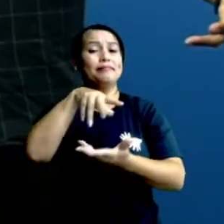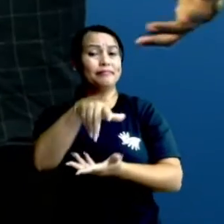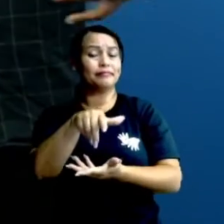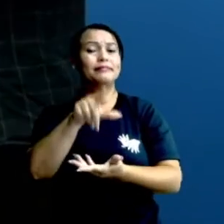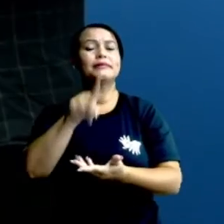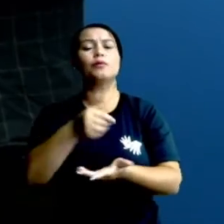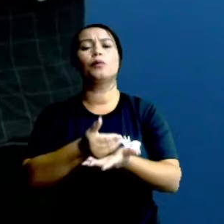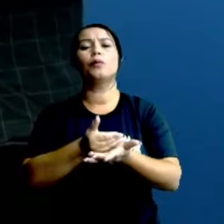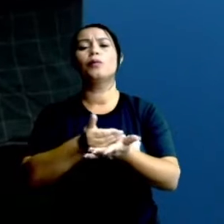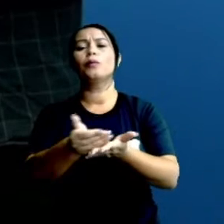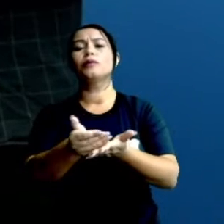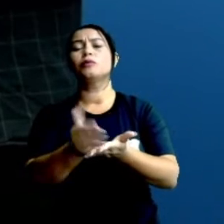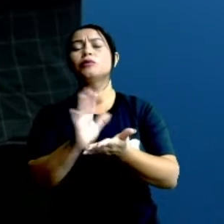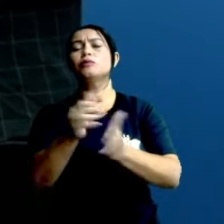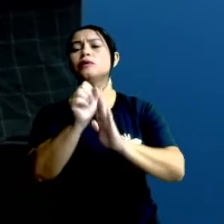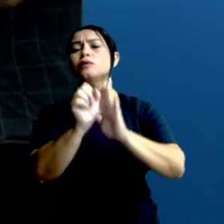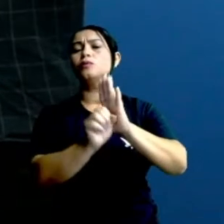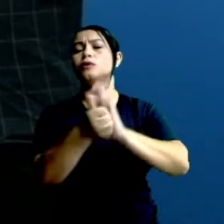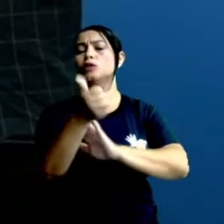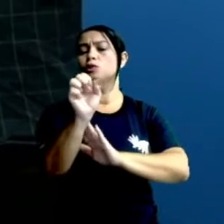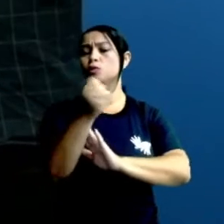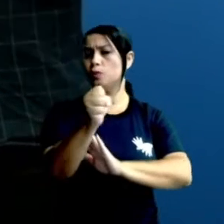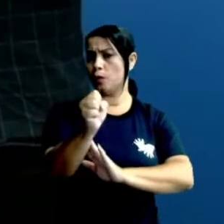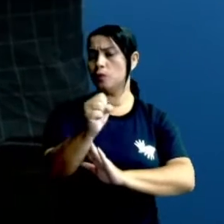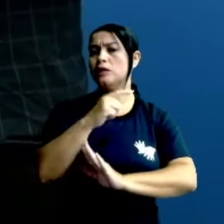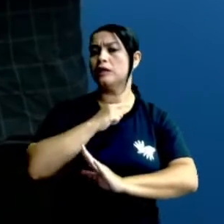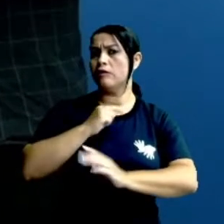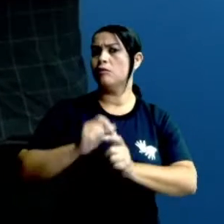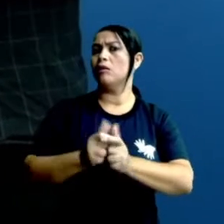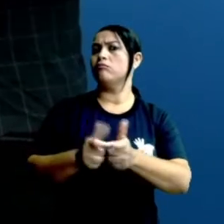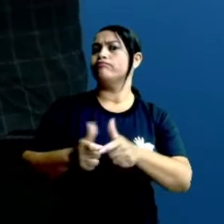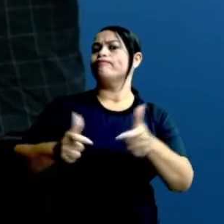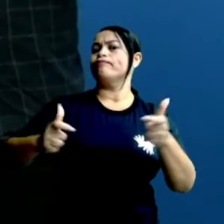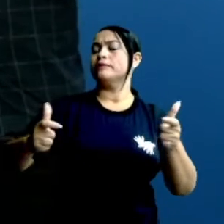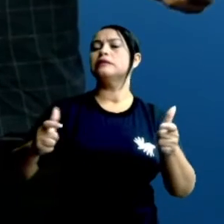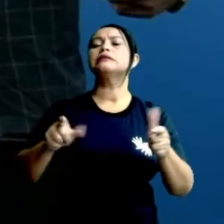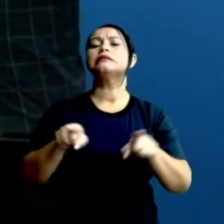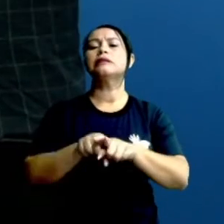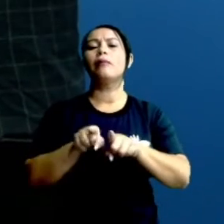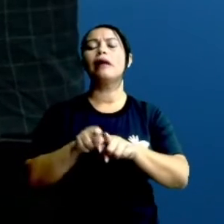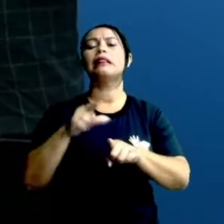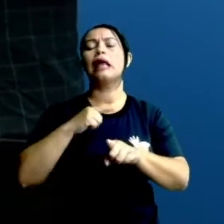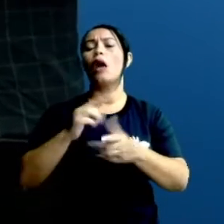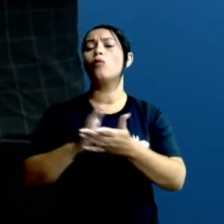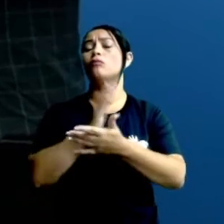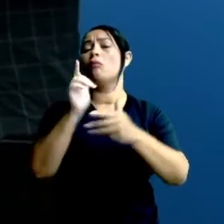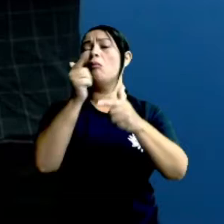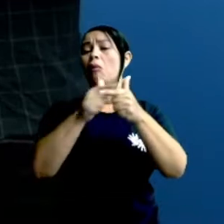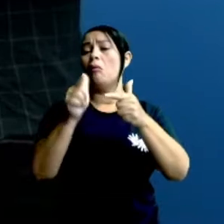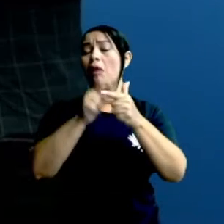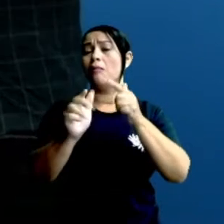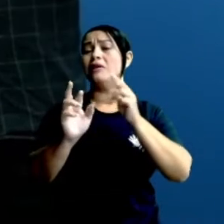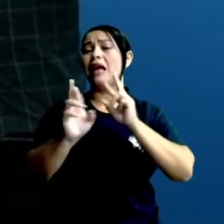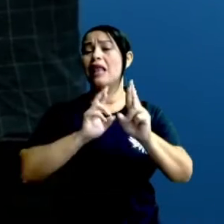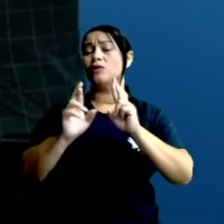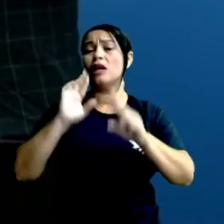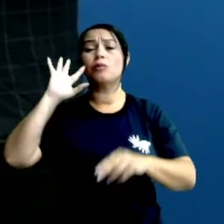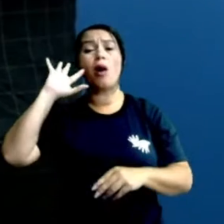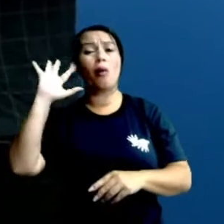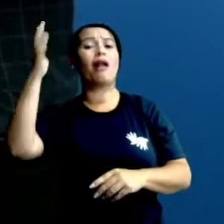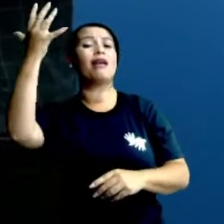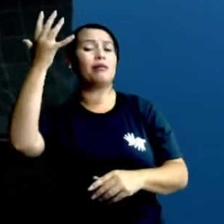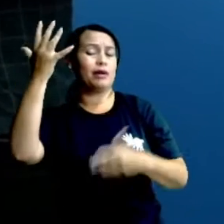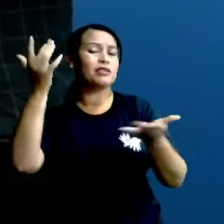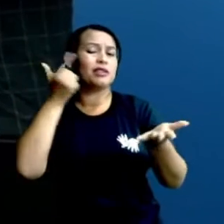foi iniciada, né, no século XVIII com grande intensidade que vai estar trazendo tantos problemas relacionados ao clima como a gente